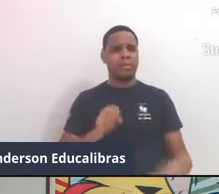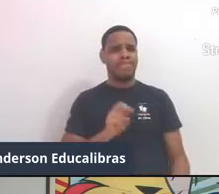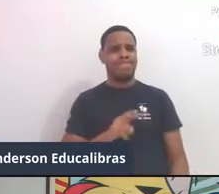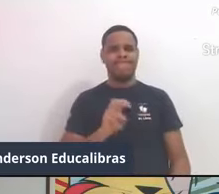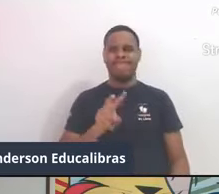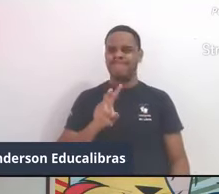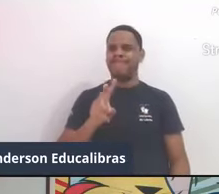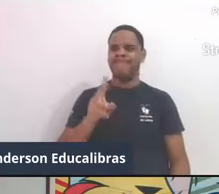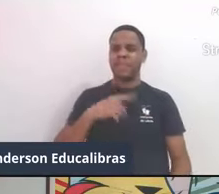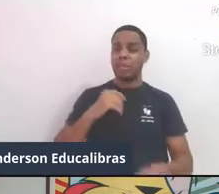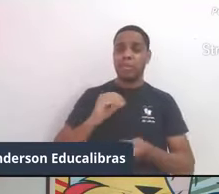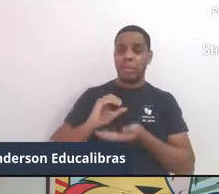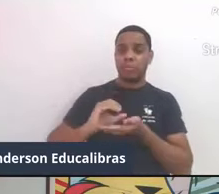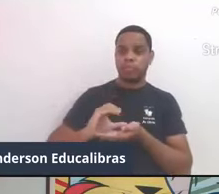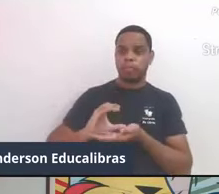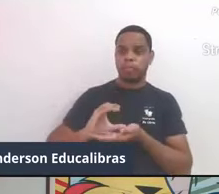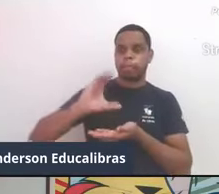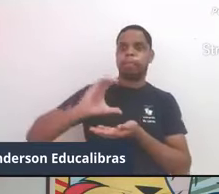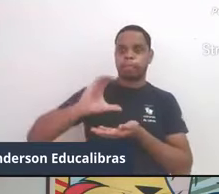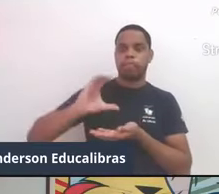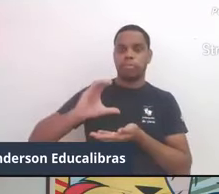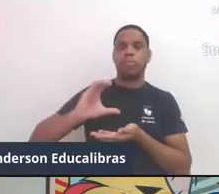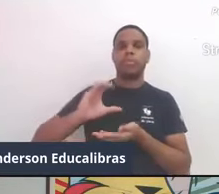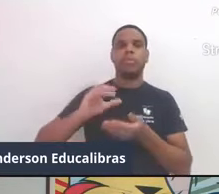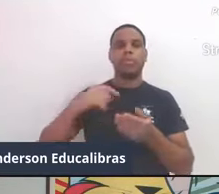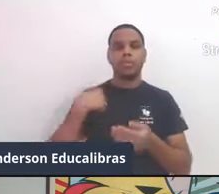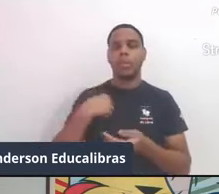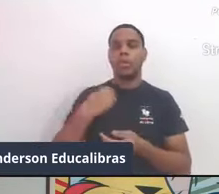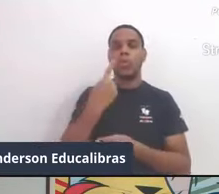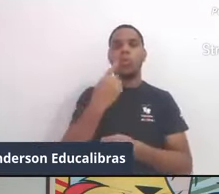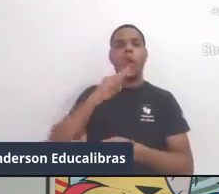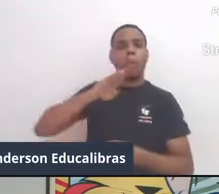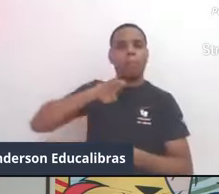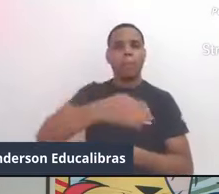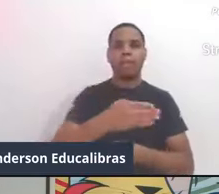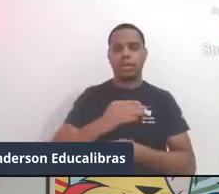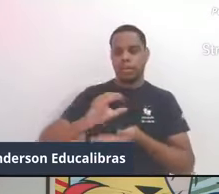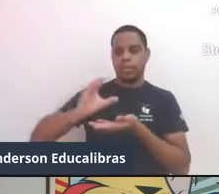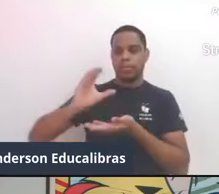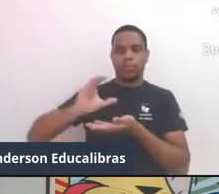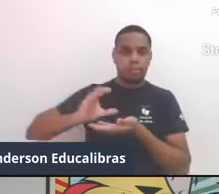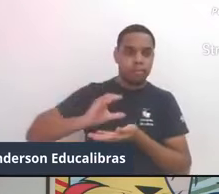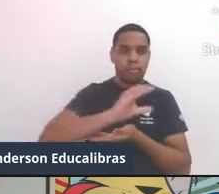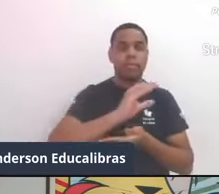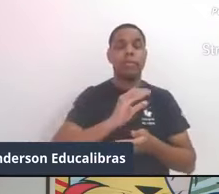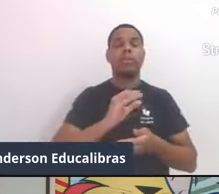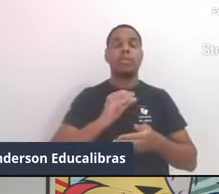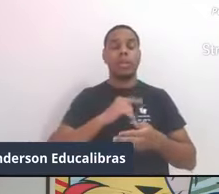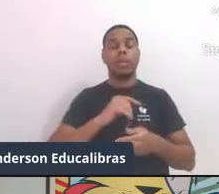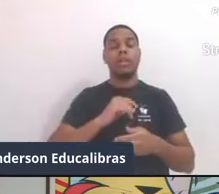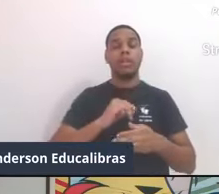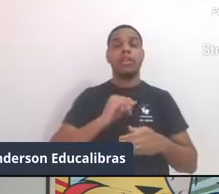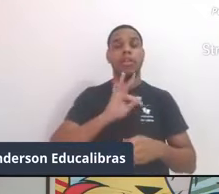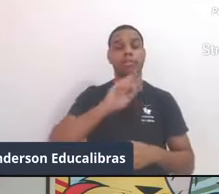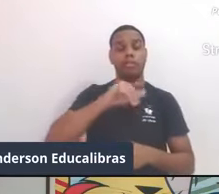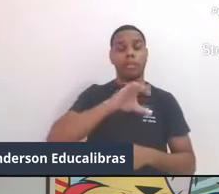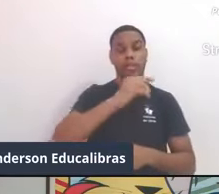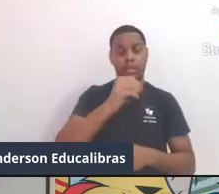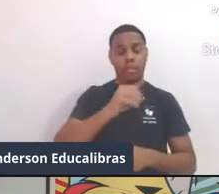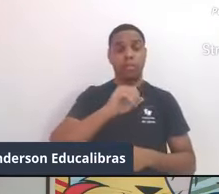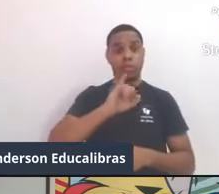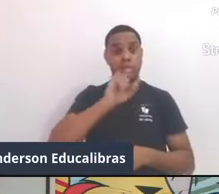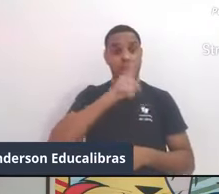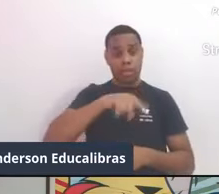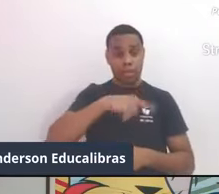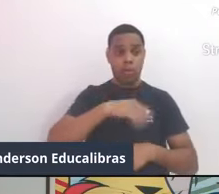investimento mais potente. E aí a gente doou 1 bilhão para a Fundação Itaú de Educação e Cultura, para que ela fizesse a